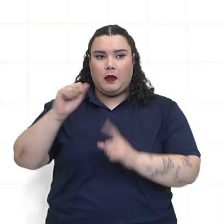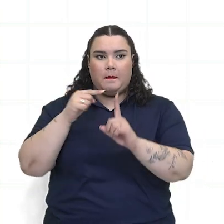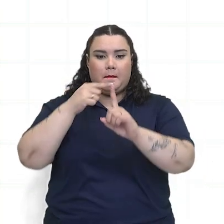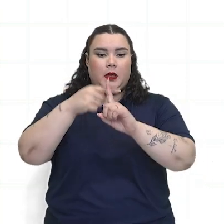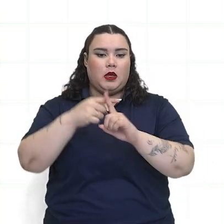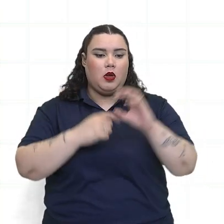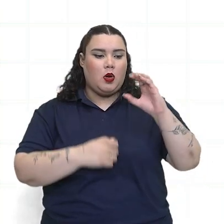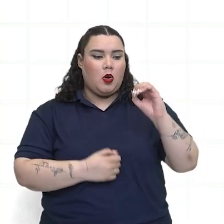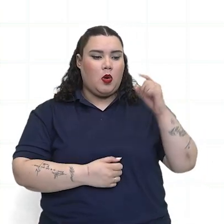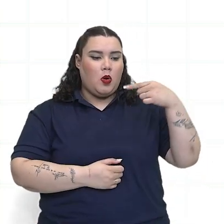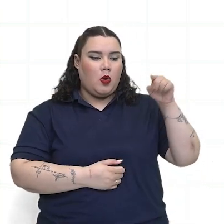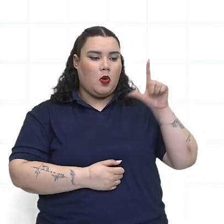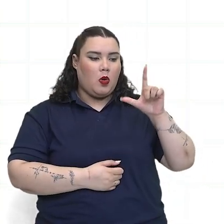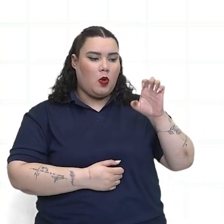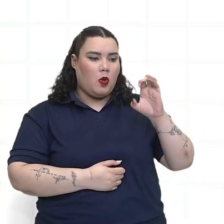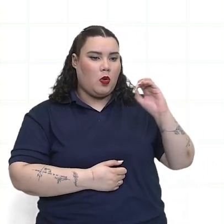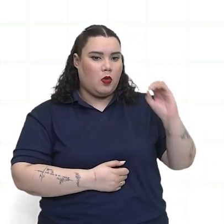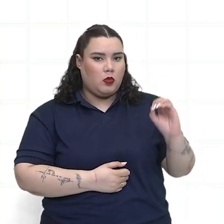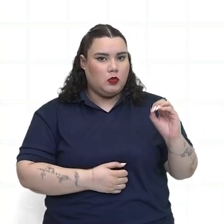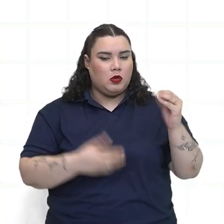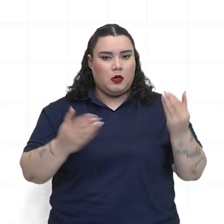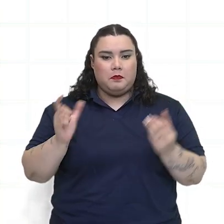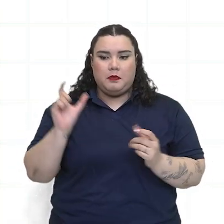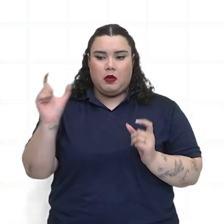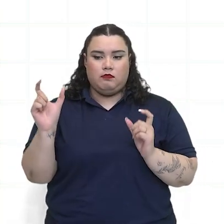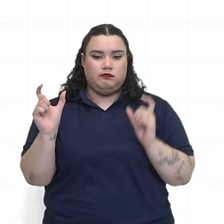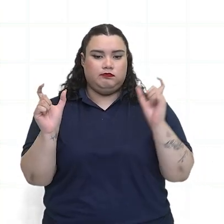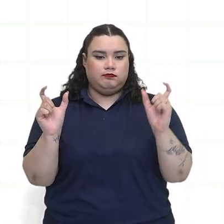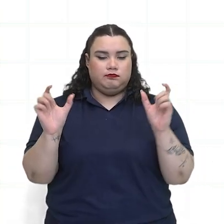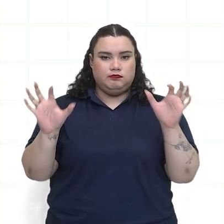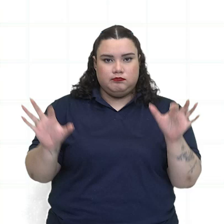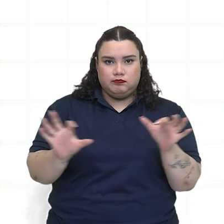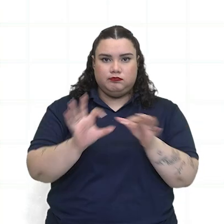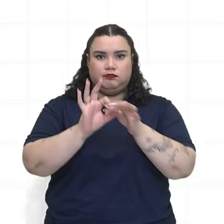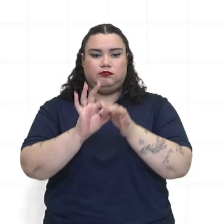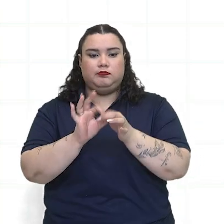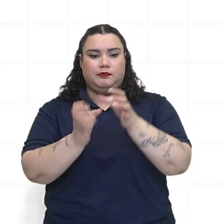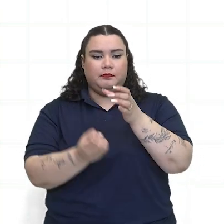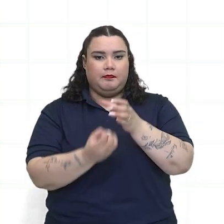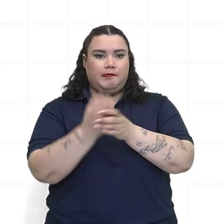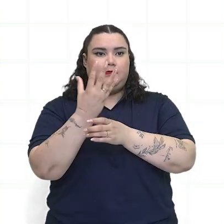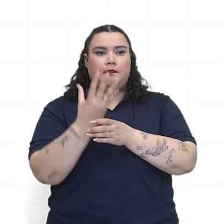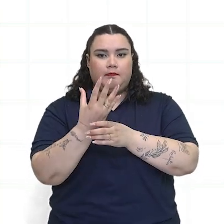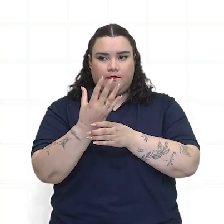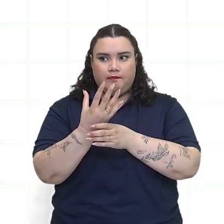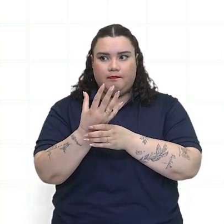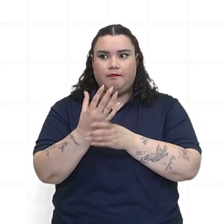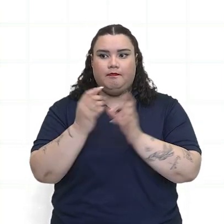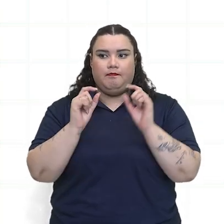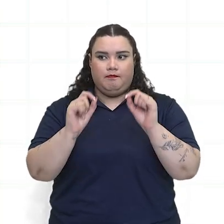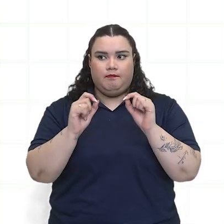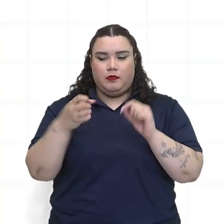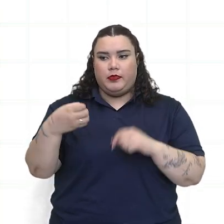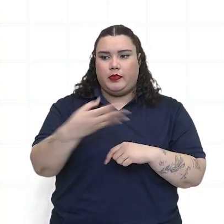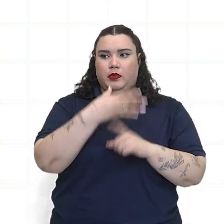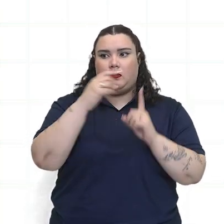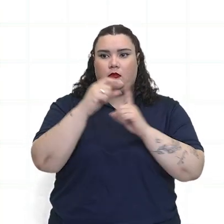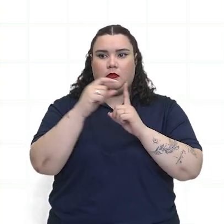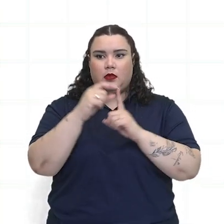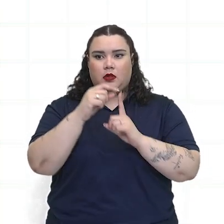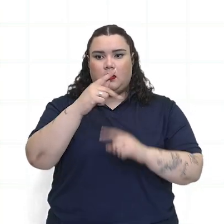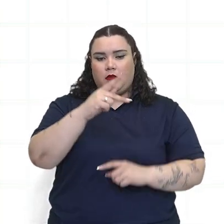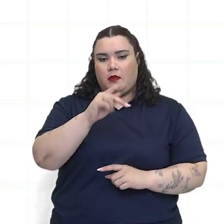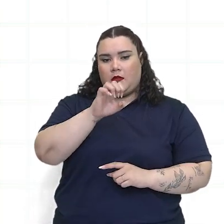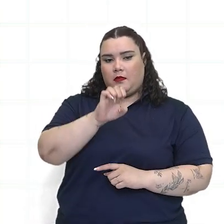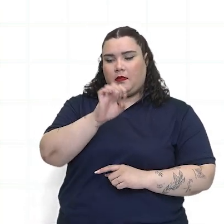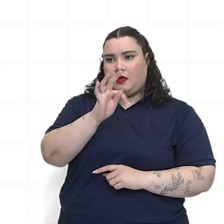esse processo de composição, juntando o radical pedra mais óleo, essas duas palavras, formou petróleo.